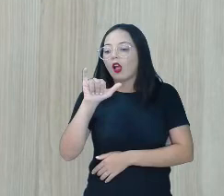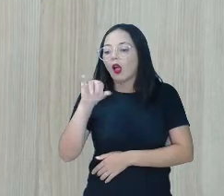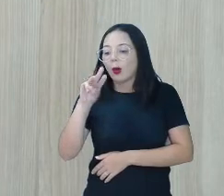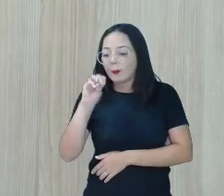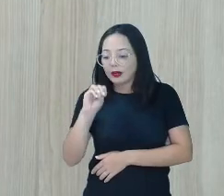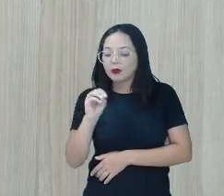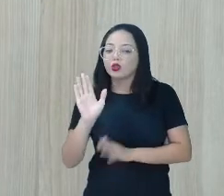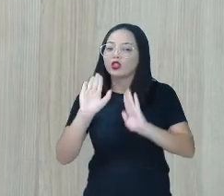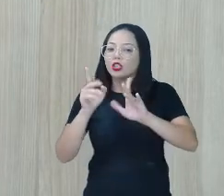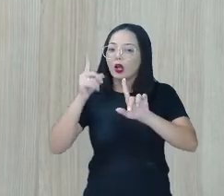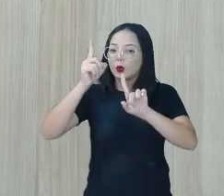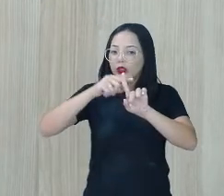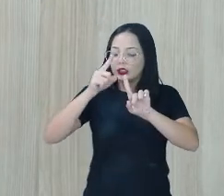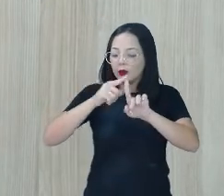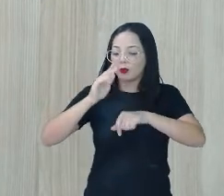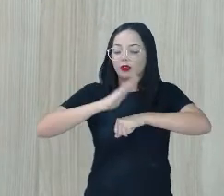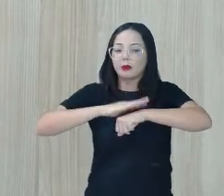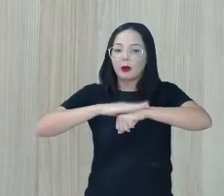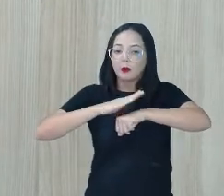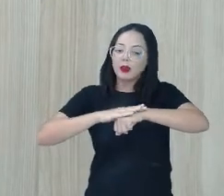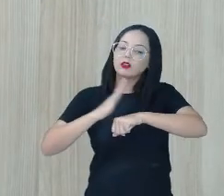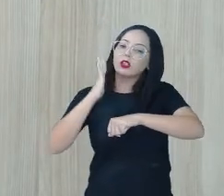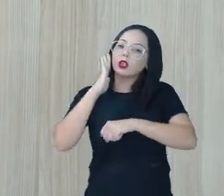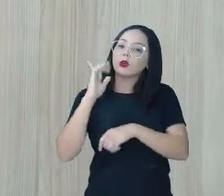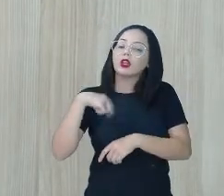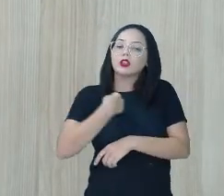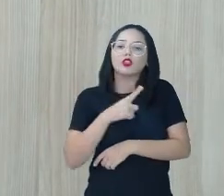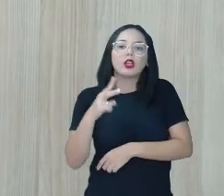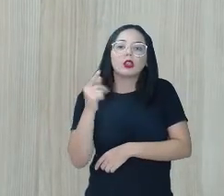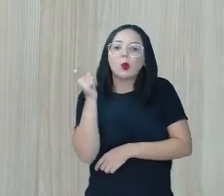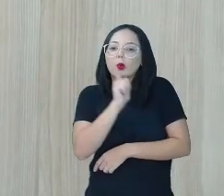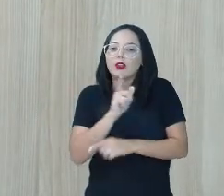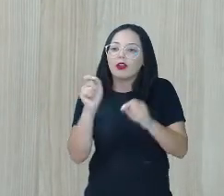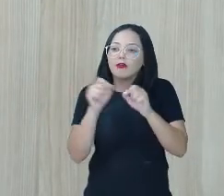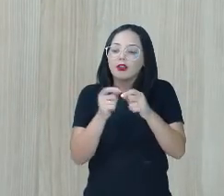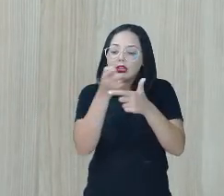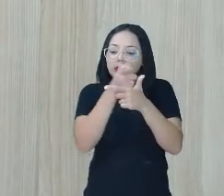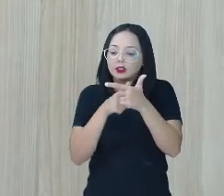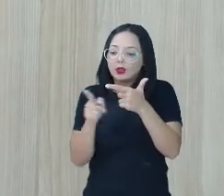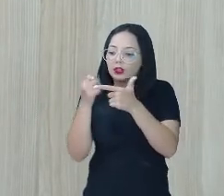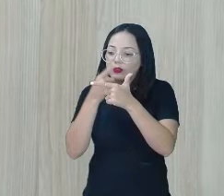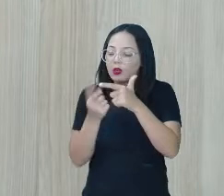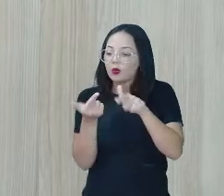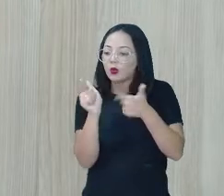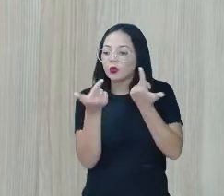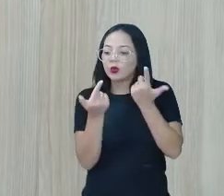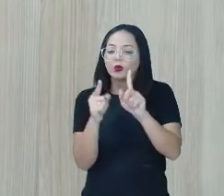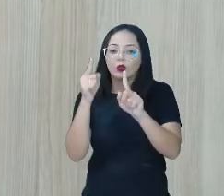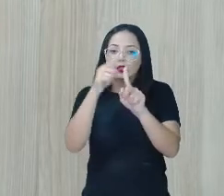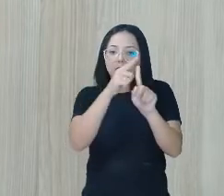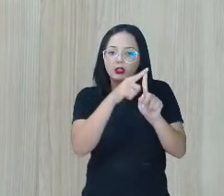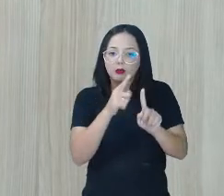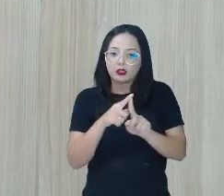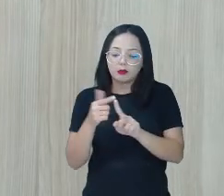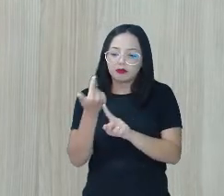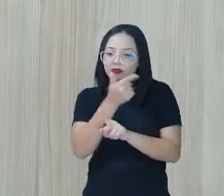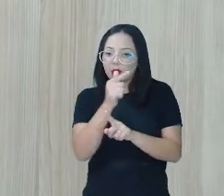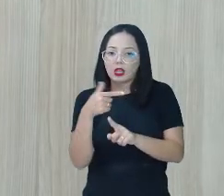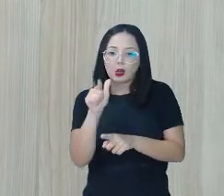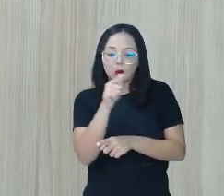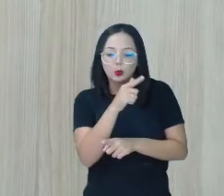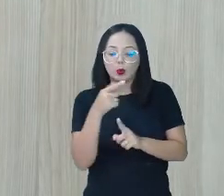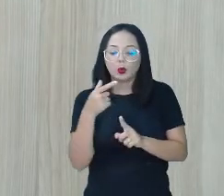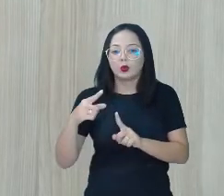Então, já é um tipo de situação em que a gente não consegue fazer a fatoração em outros fatores, em outros